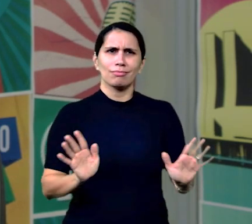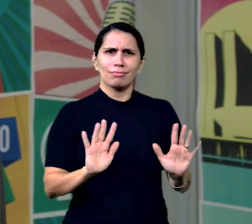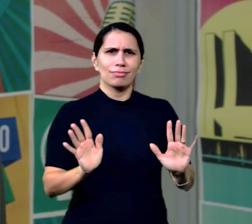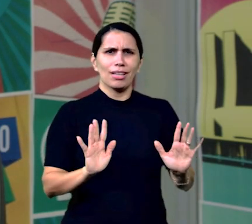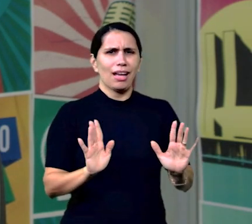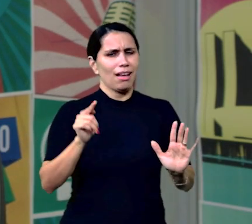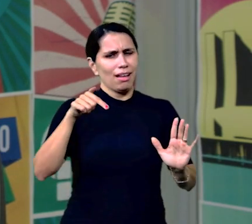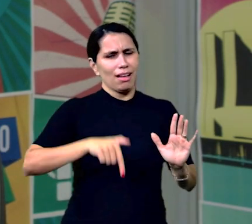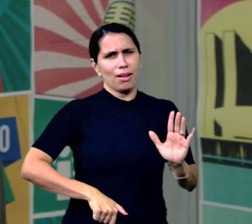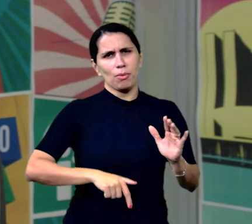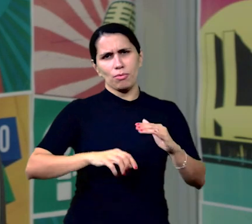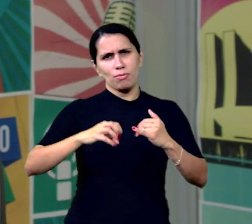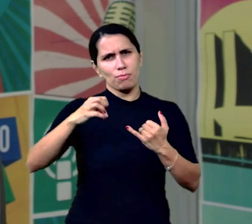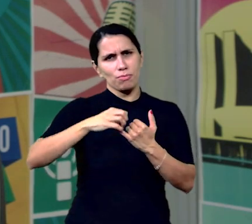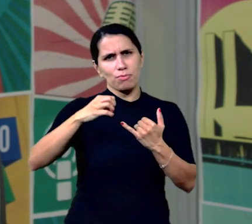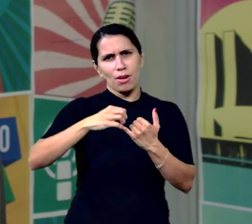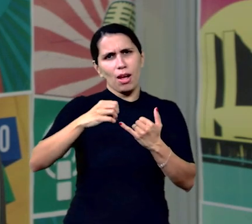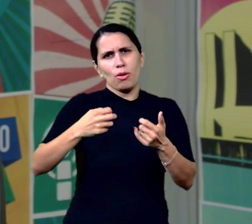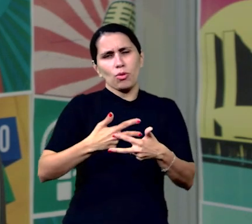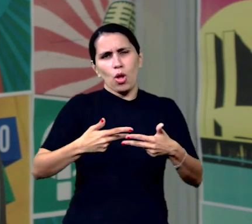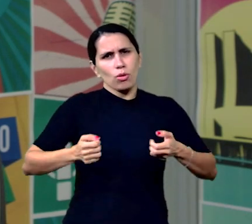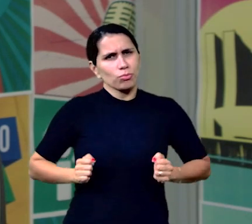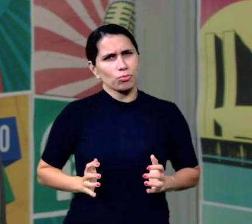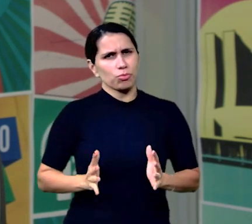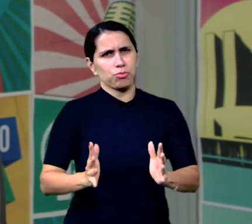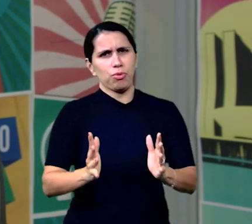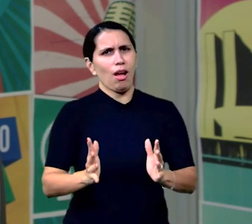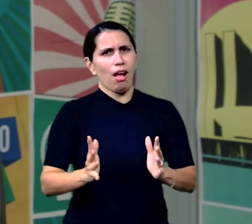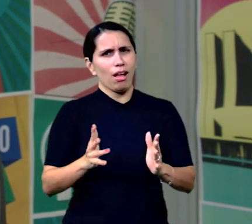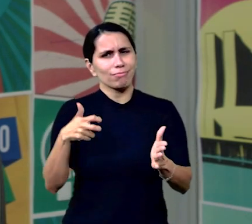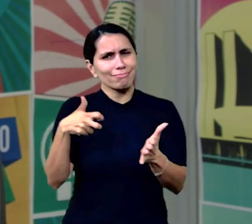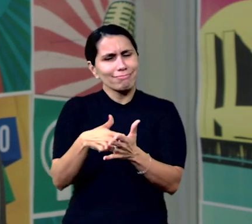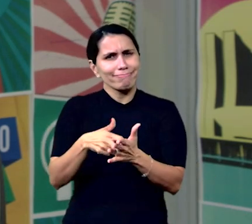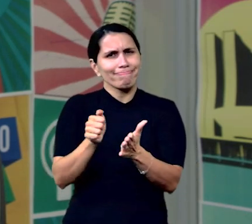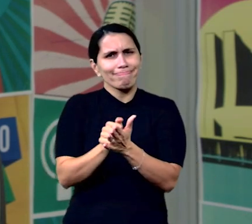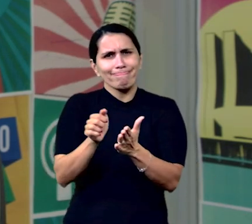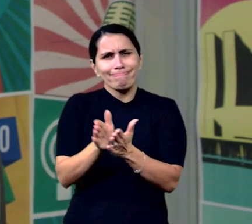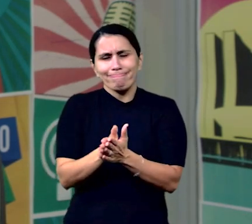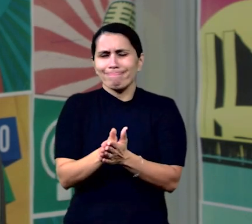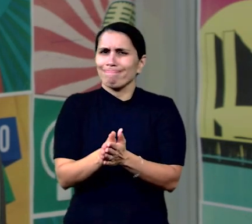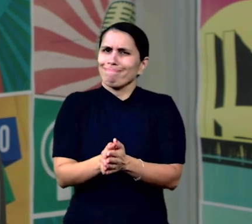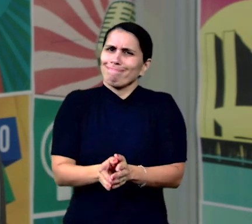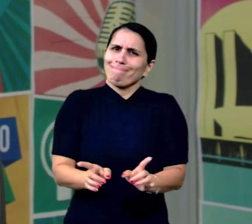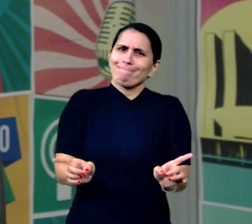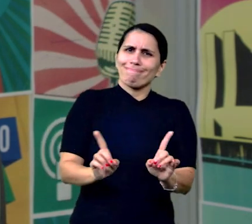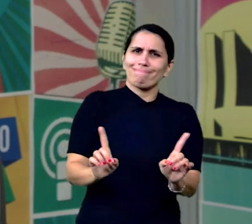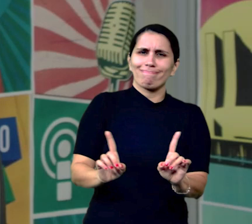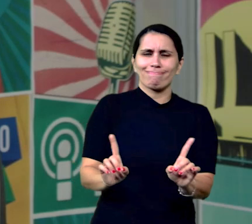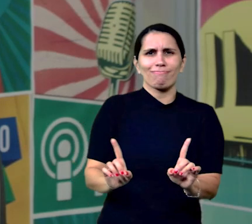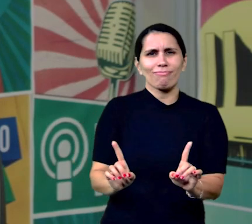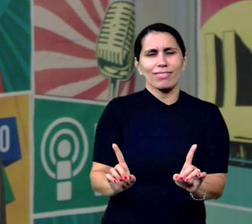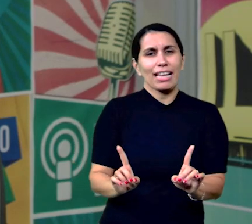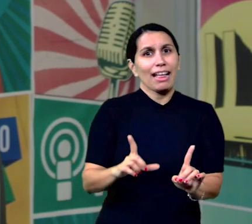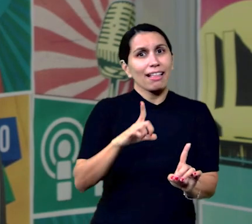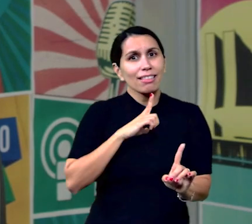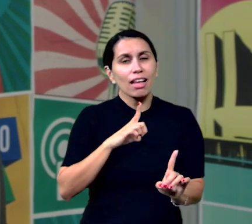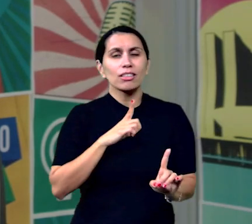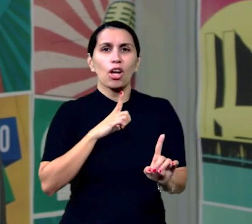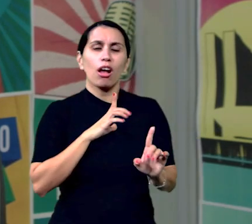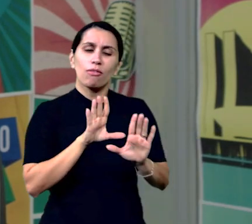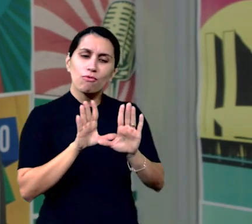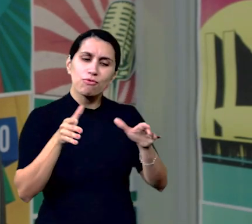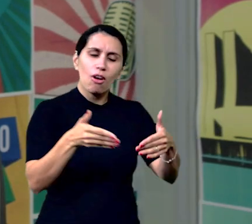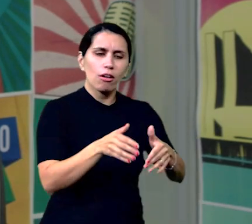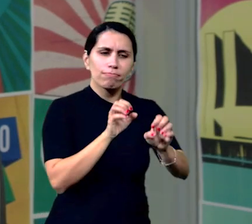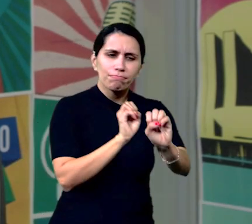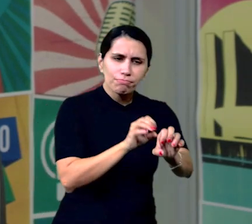nas nossas instituições que sejam ações de criminalização, mais criminalização, né, mas que sejam também ações de